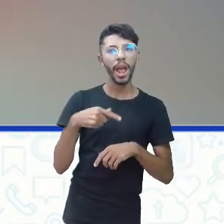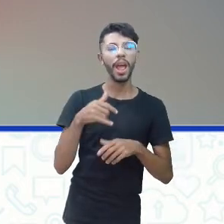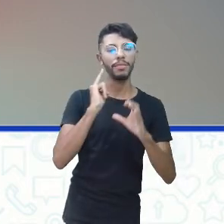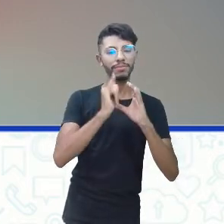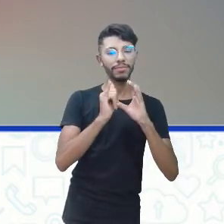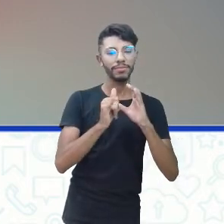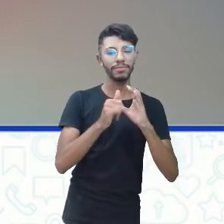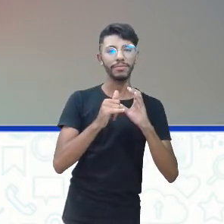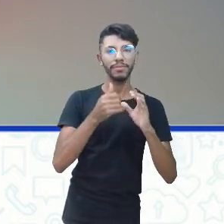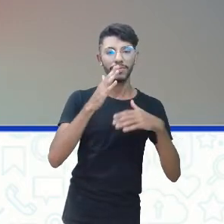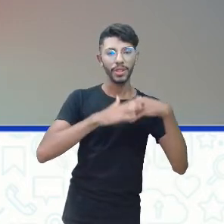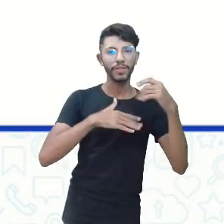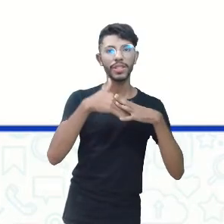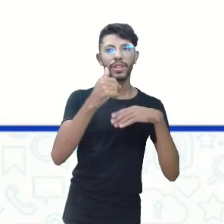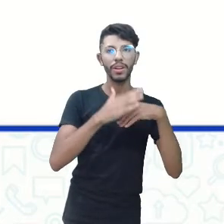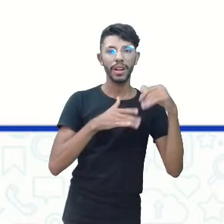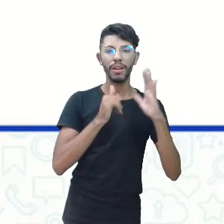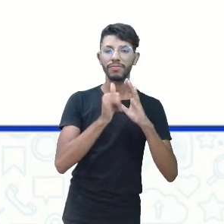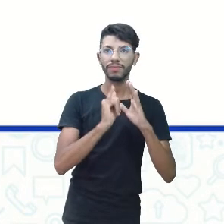todos nós.